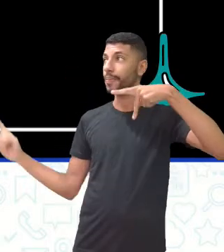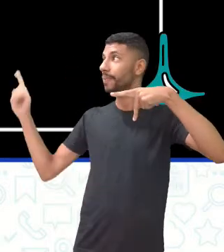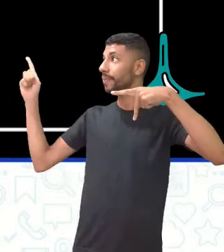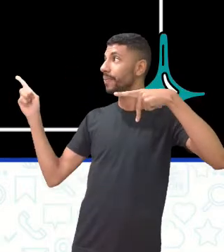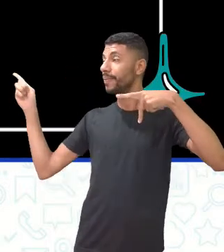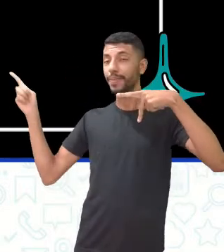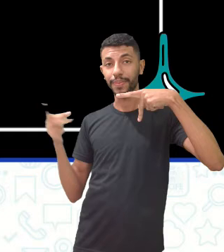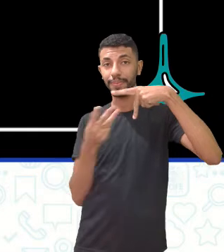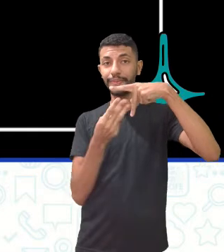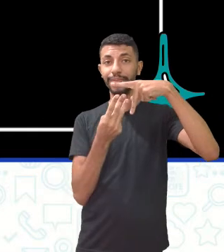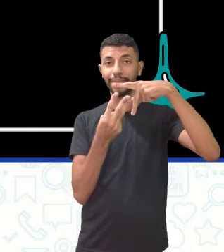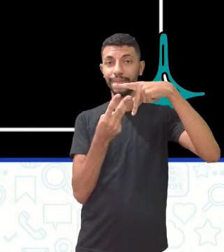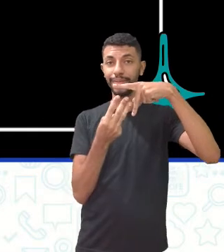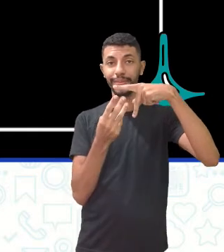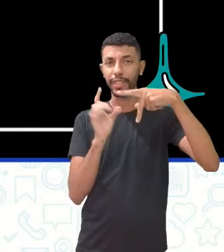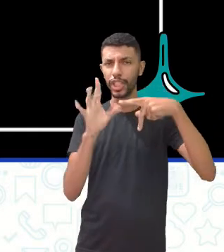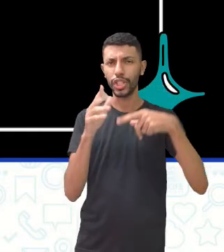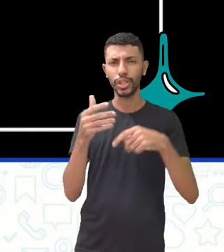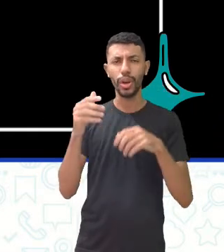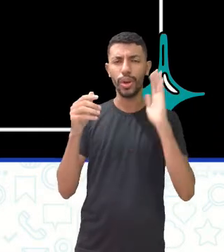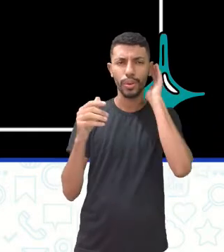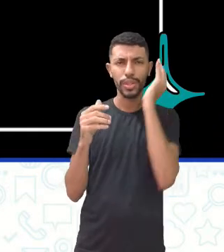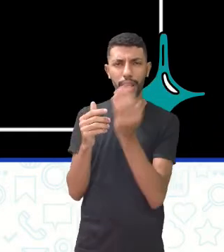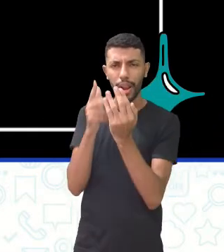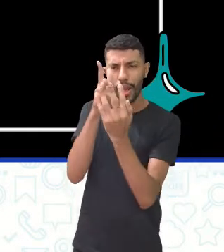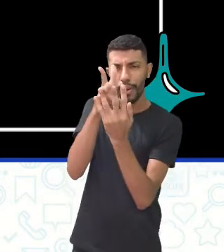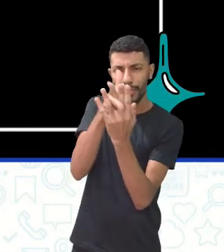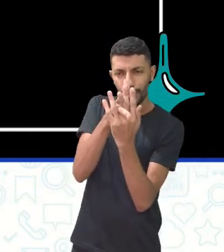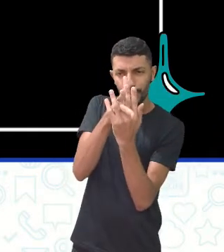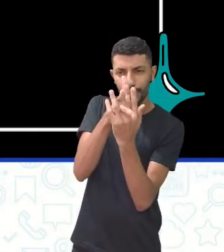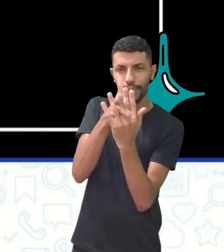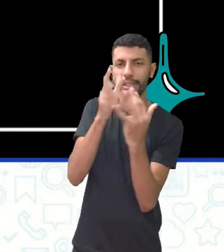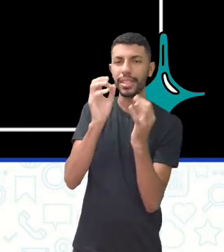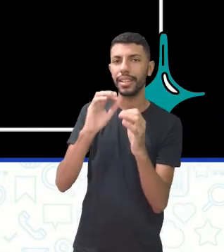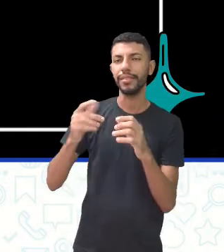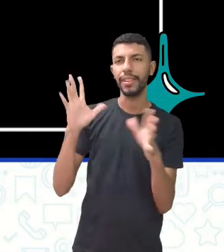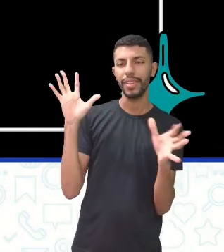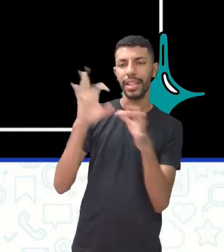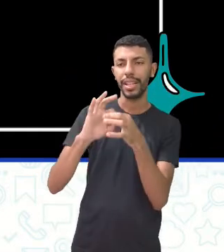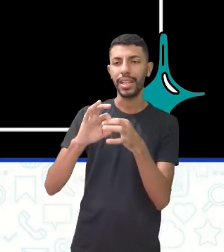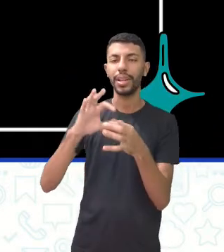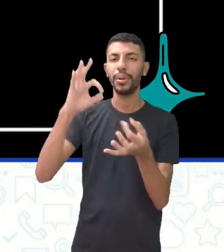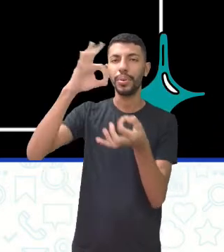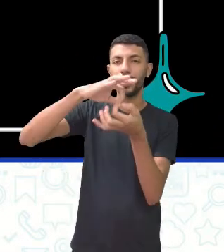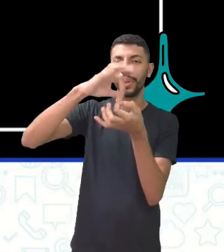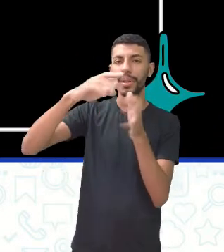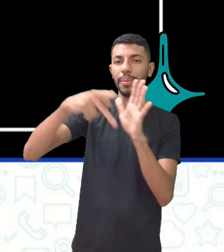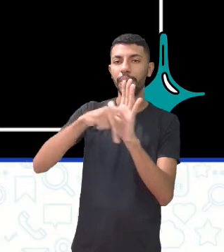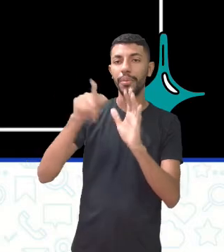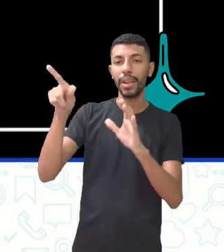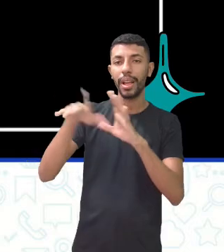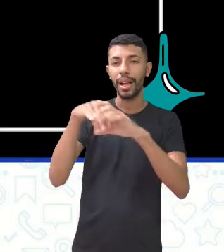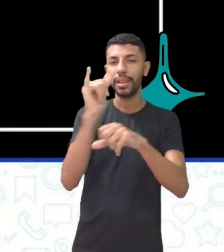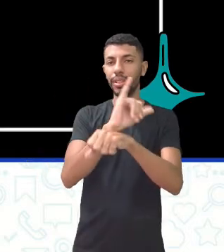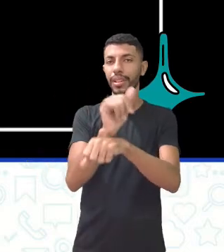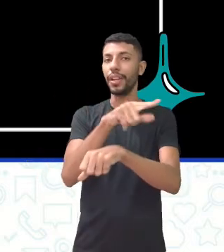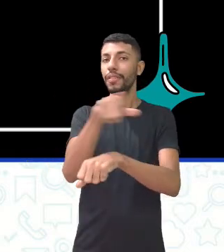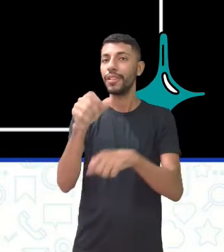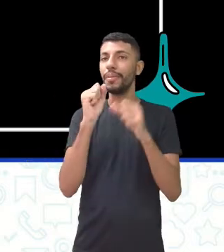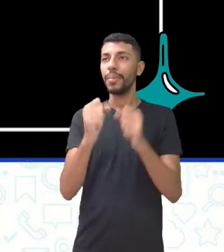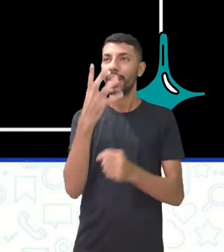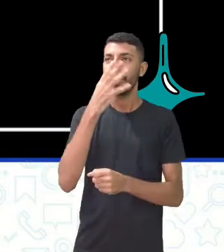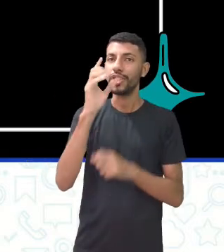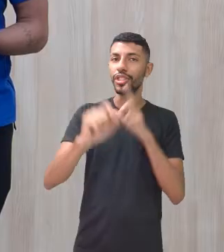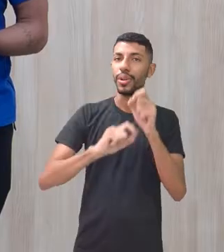apontar a câmera do celular e vai direto para o link lá no nosso canal do YouTube e vocês vão poder ver o que